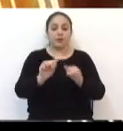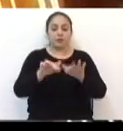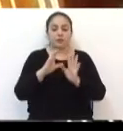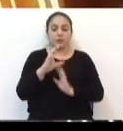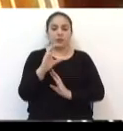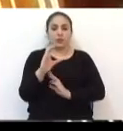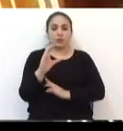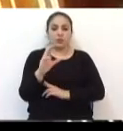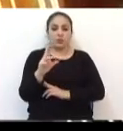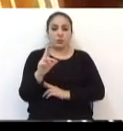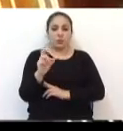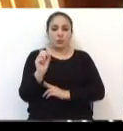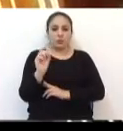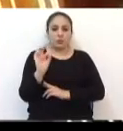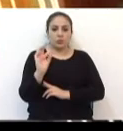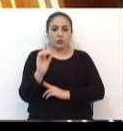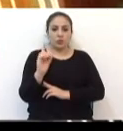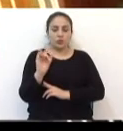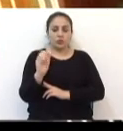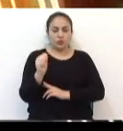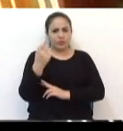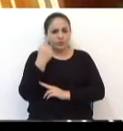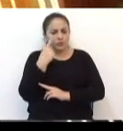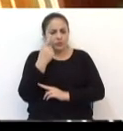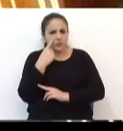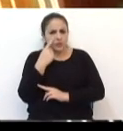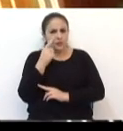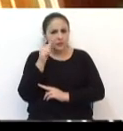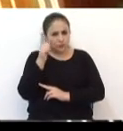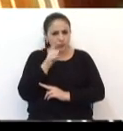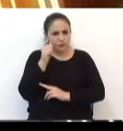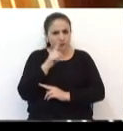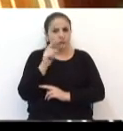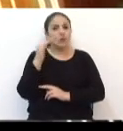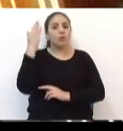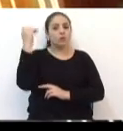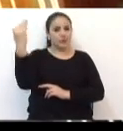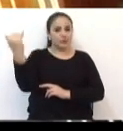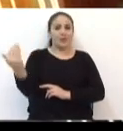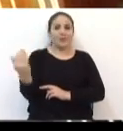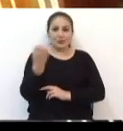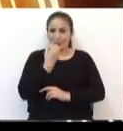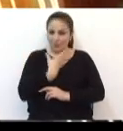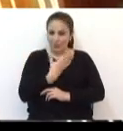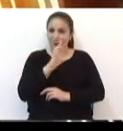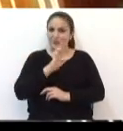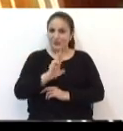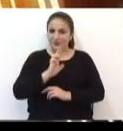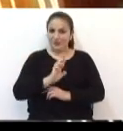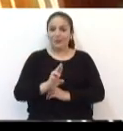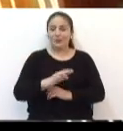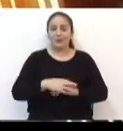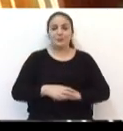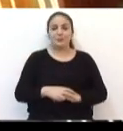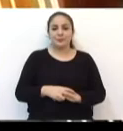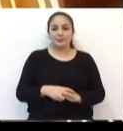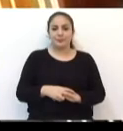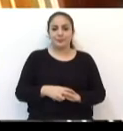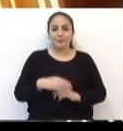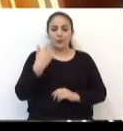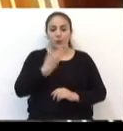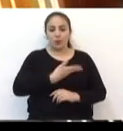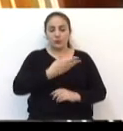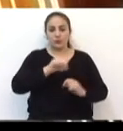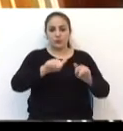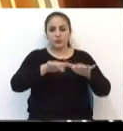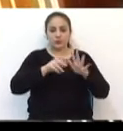de custódia. Como se verificou que foi implementada e que teve um sucesso na sua efetivação, o